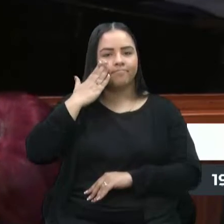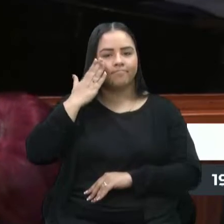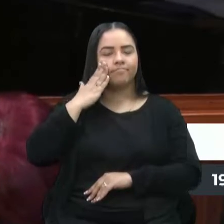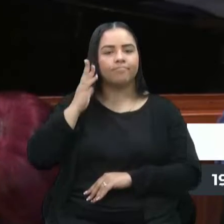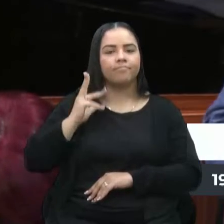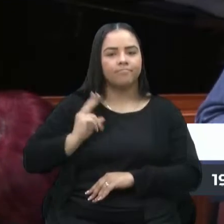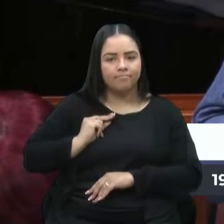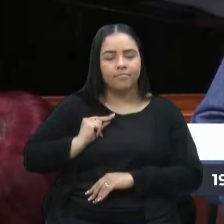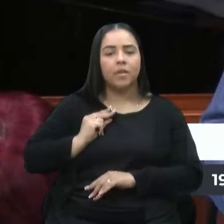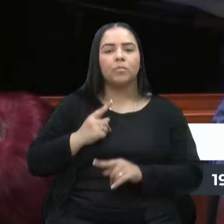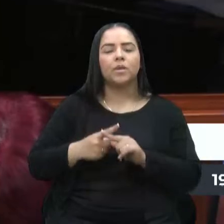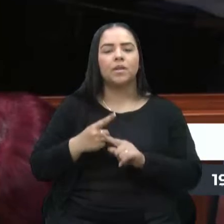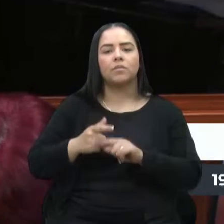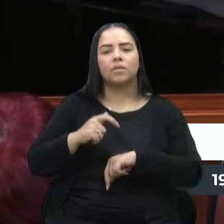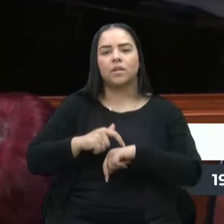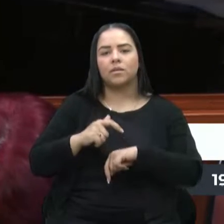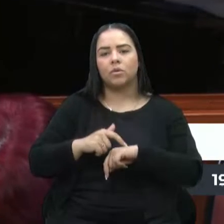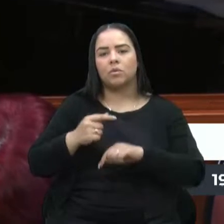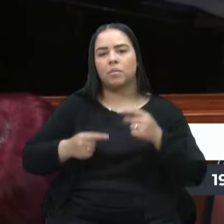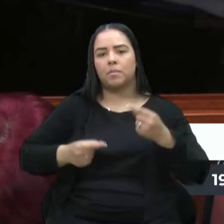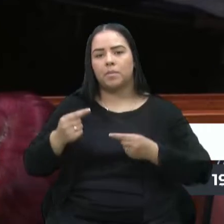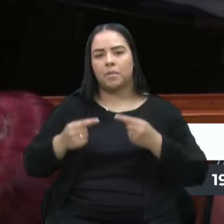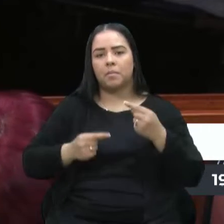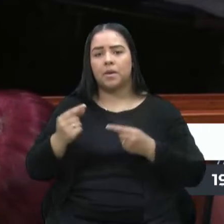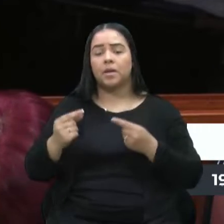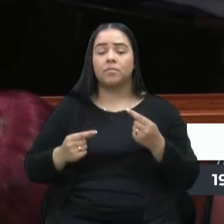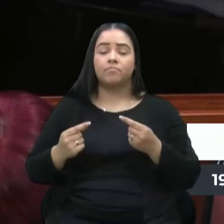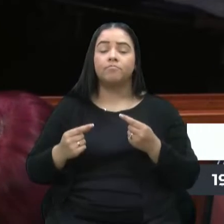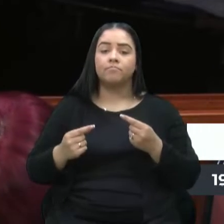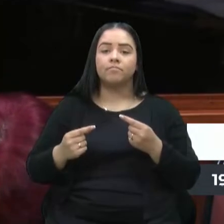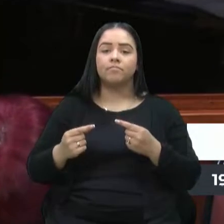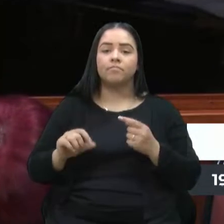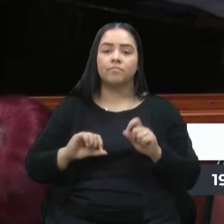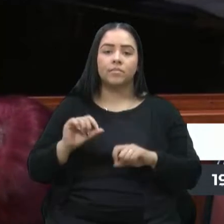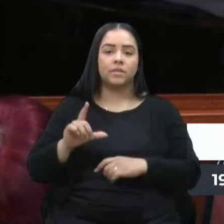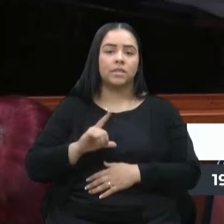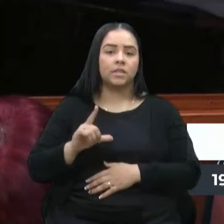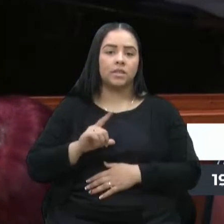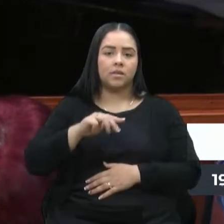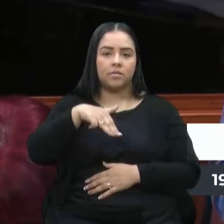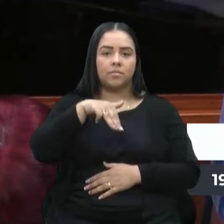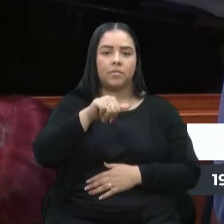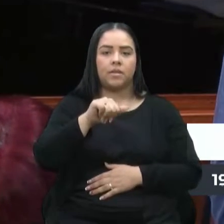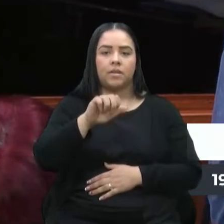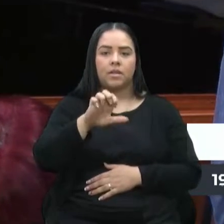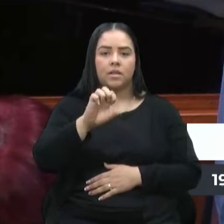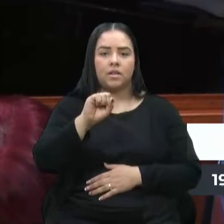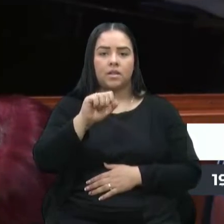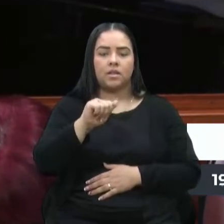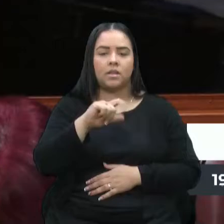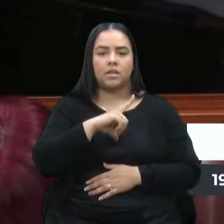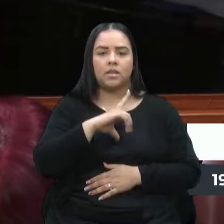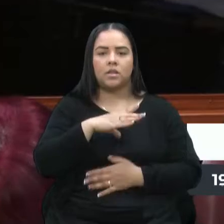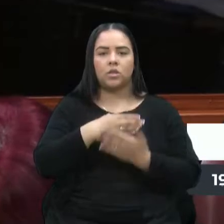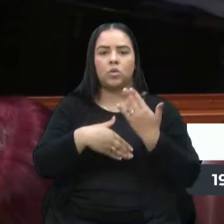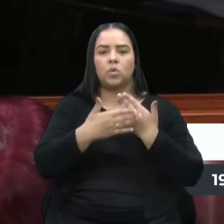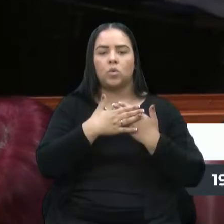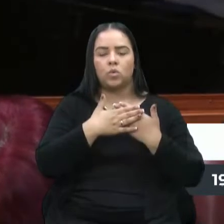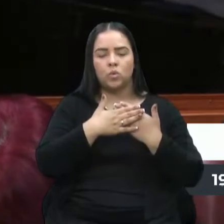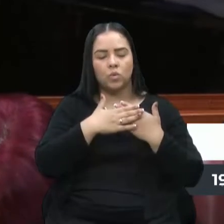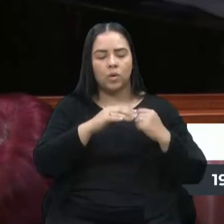a discussão da ESA tomava né o plenário da Câmara de Vereadores